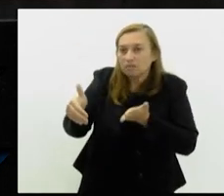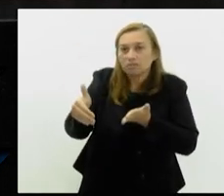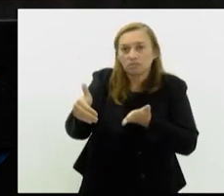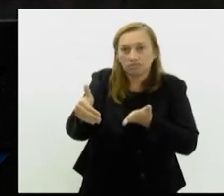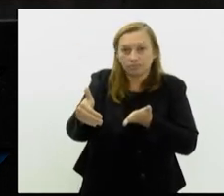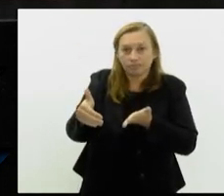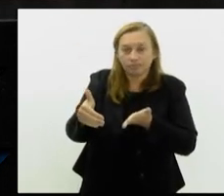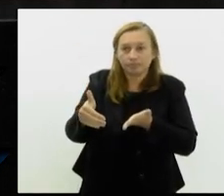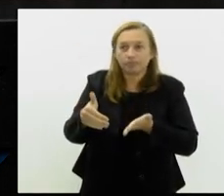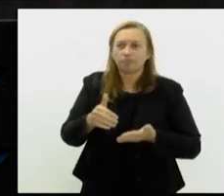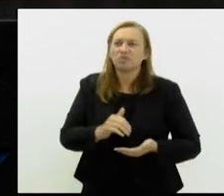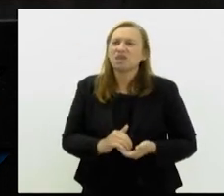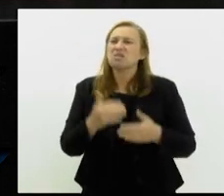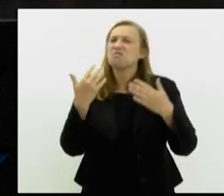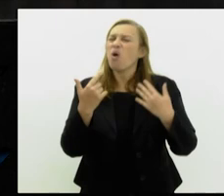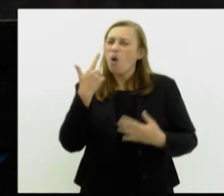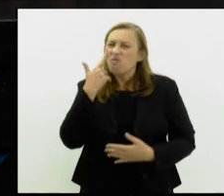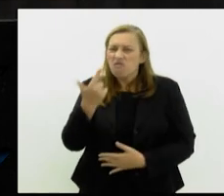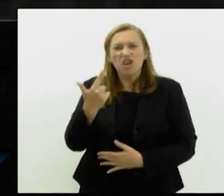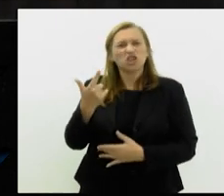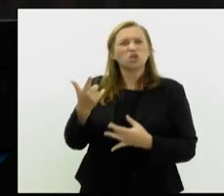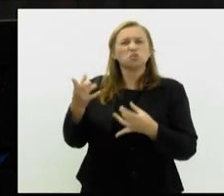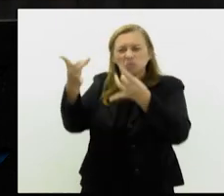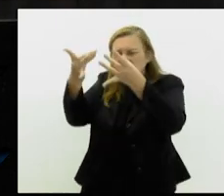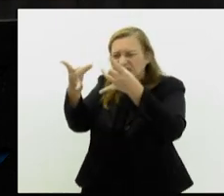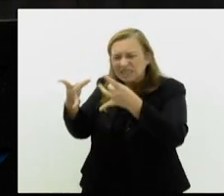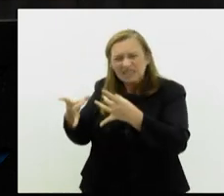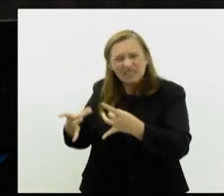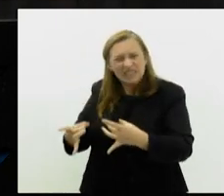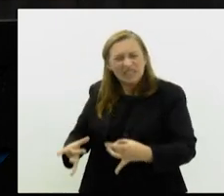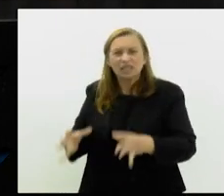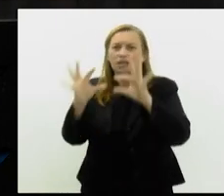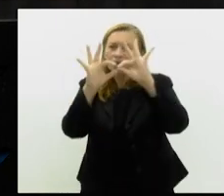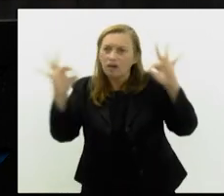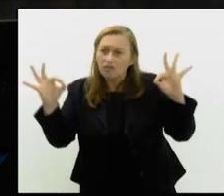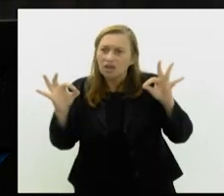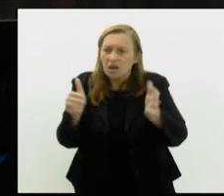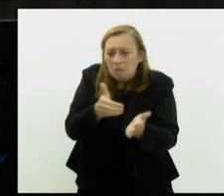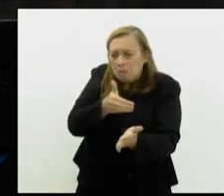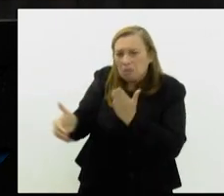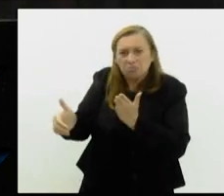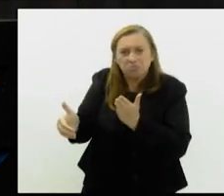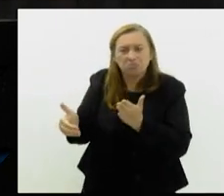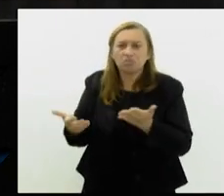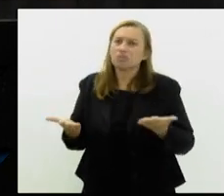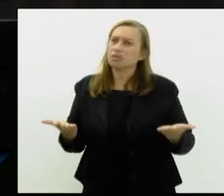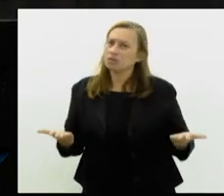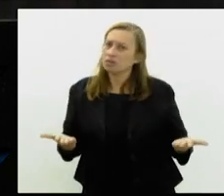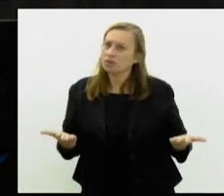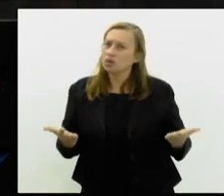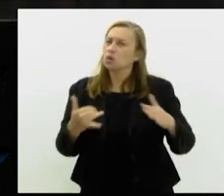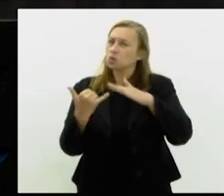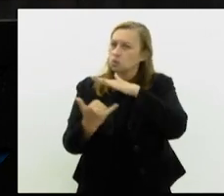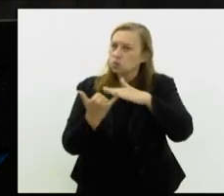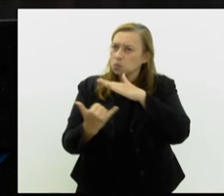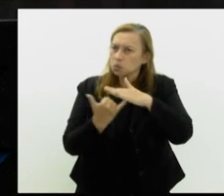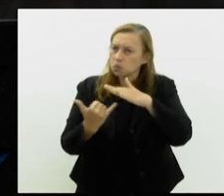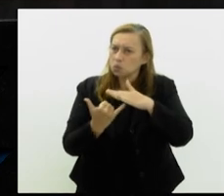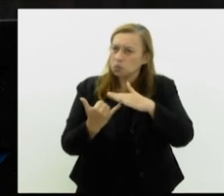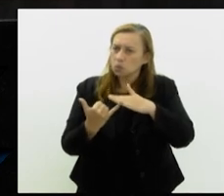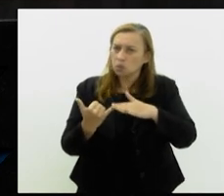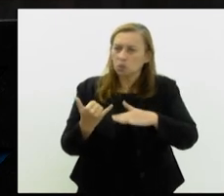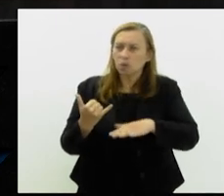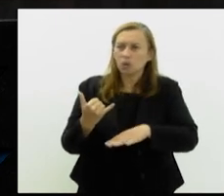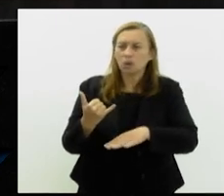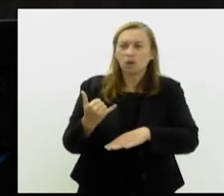remoção Olha bem o detalhe da expressão eles T que ser removidos do de arquitetos do Brasil